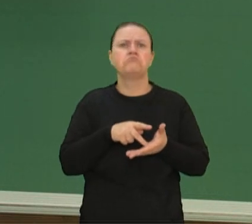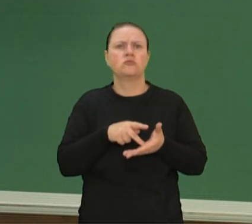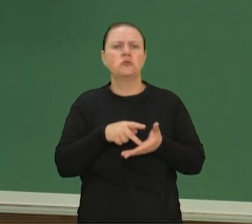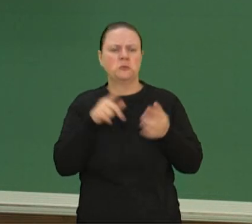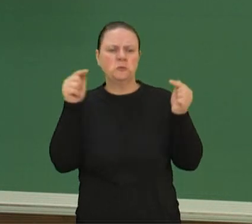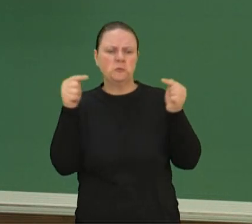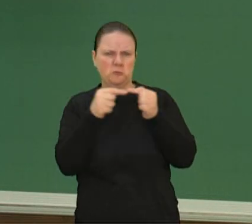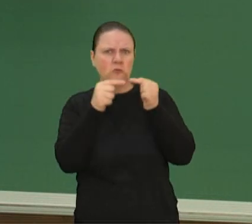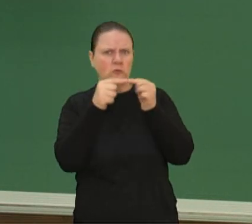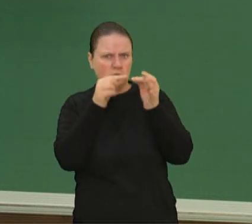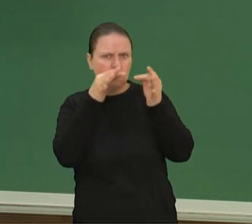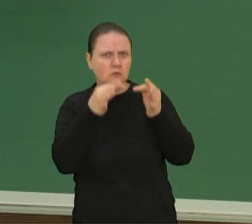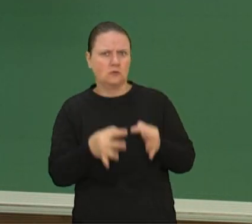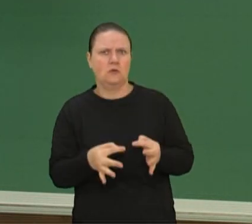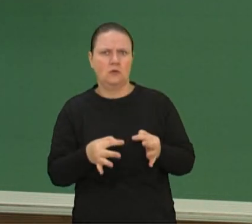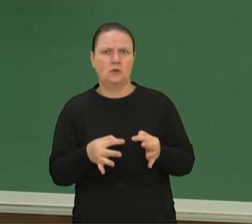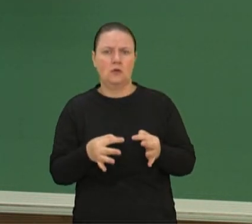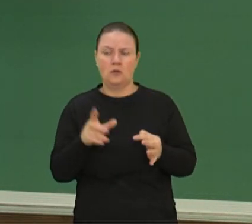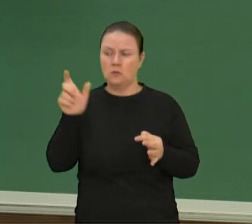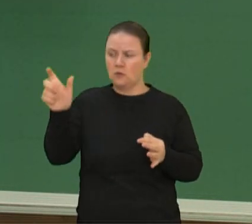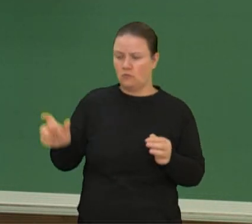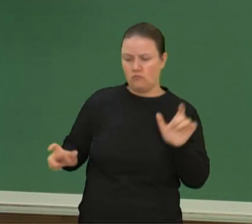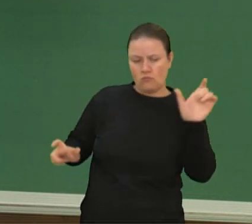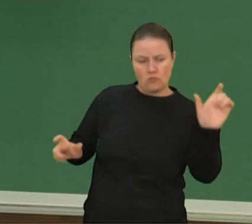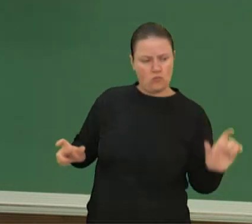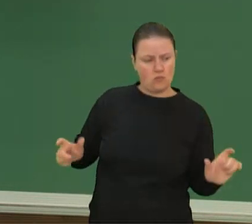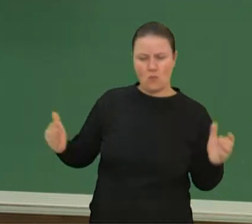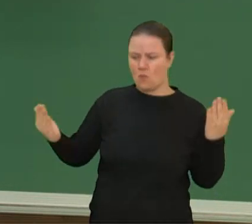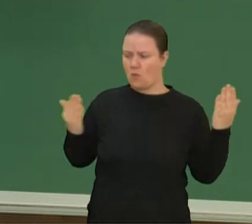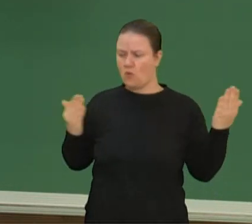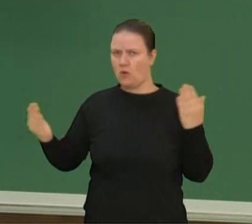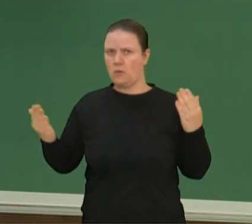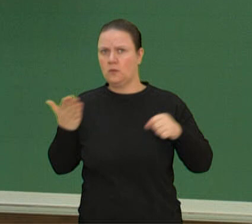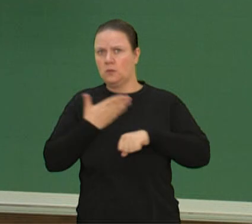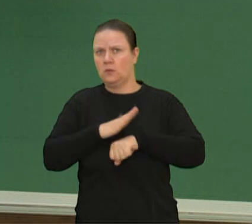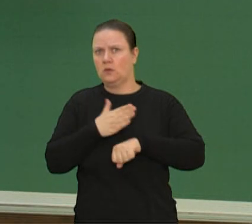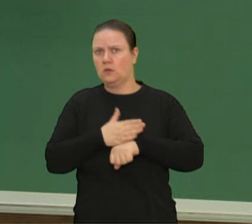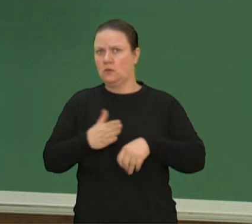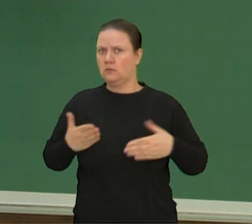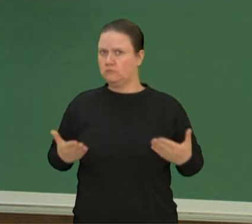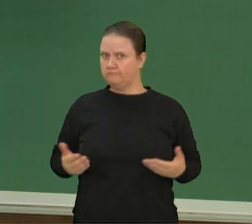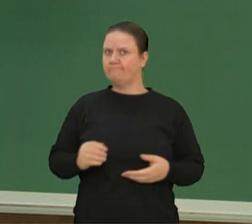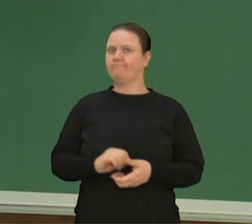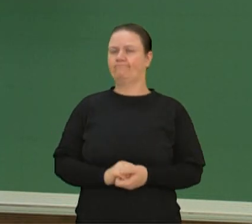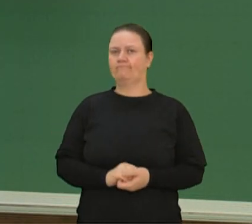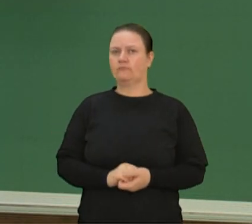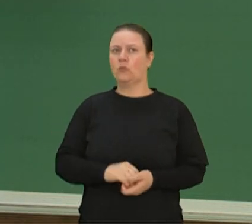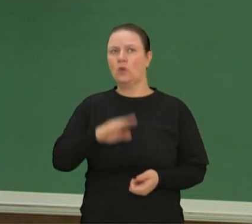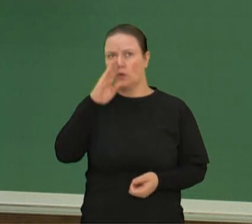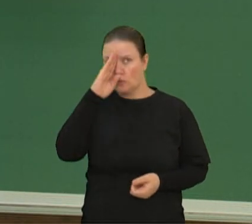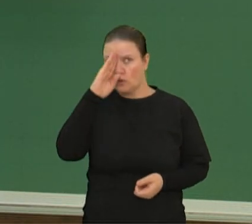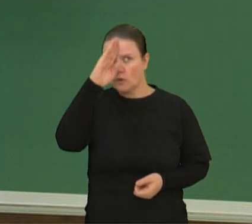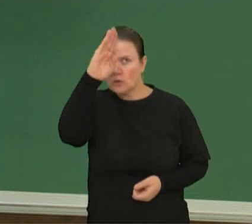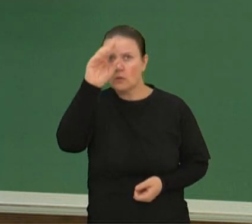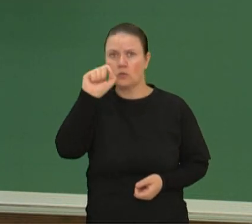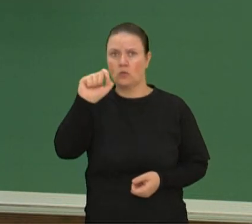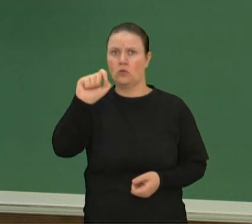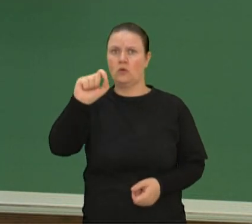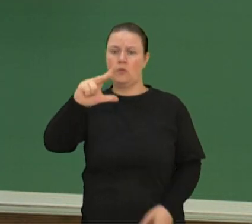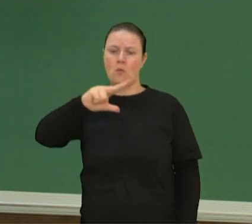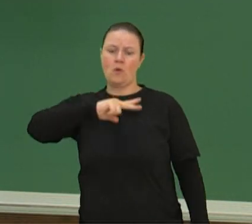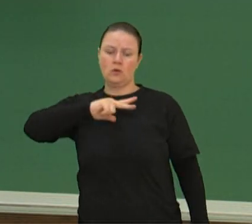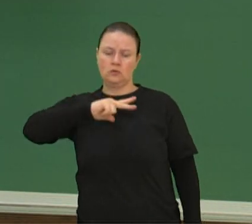se comparando quando nós estamos falando de exercícios físicos? E aí eu trago um princípio, o princípio da